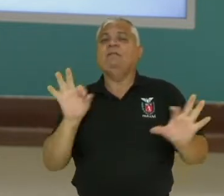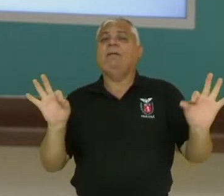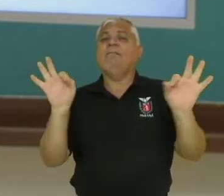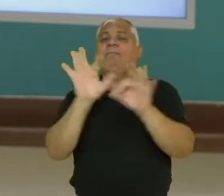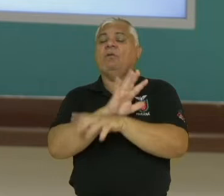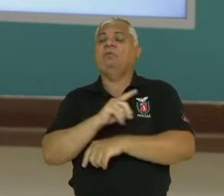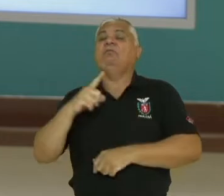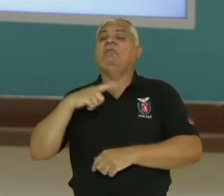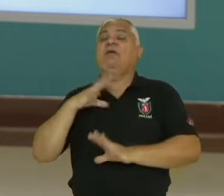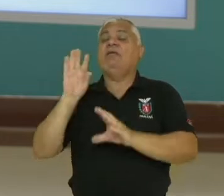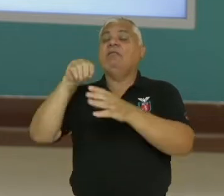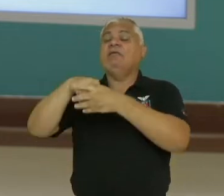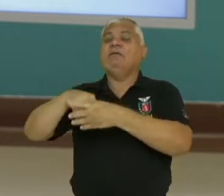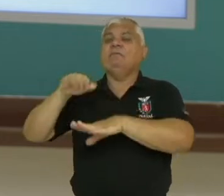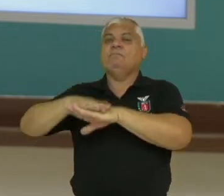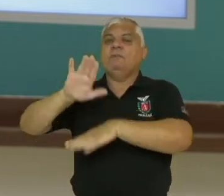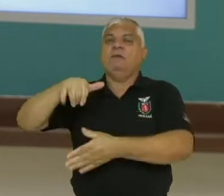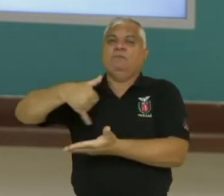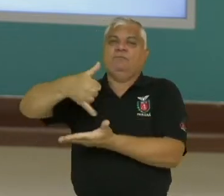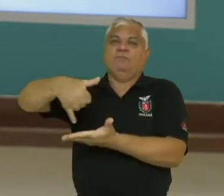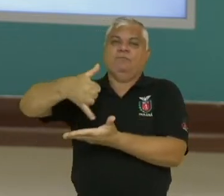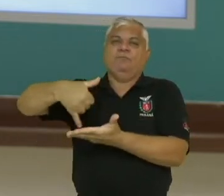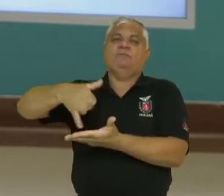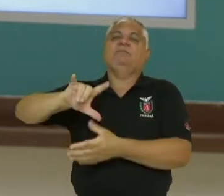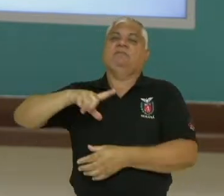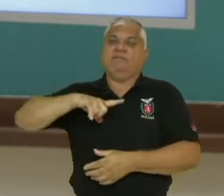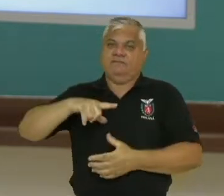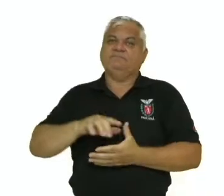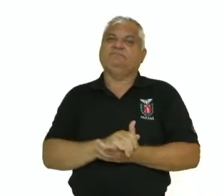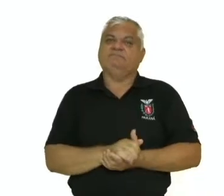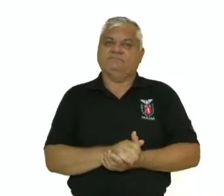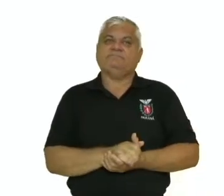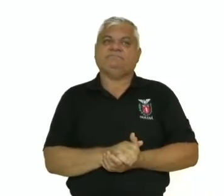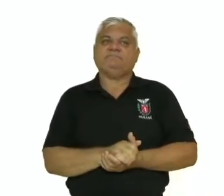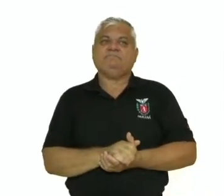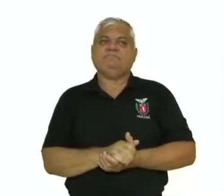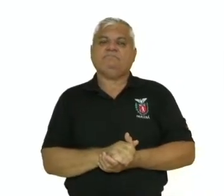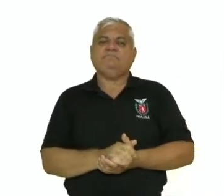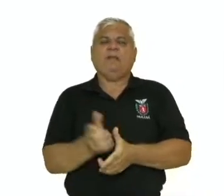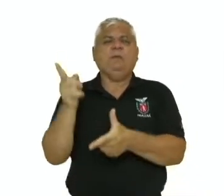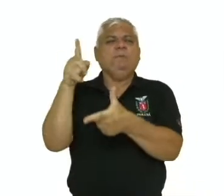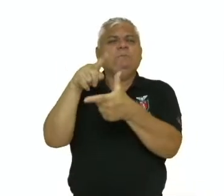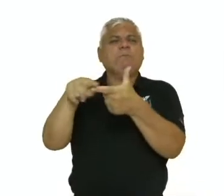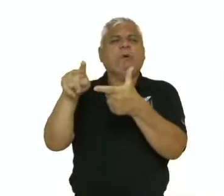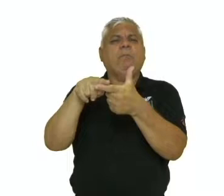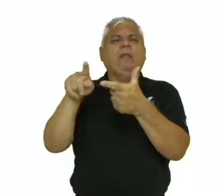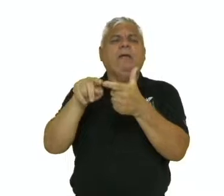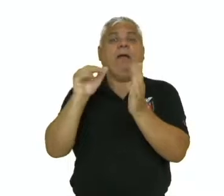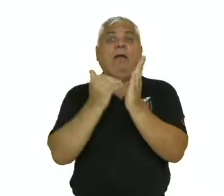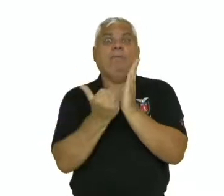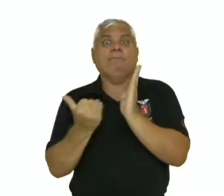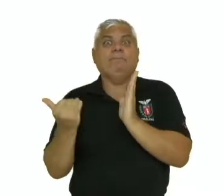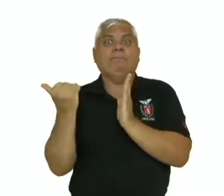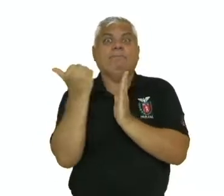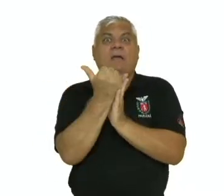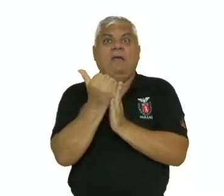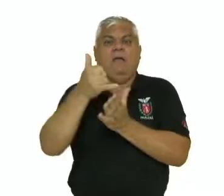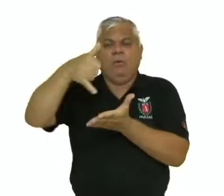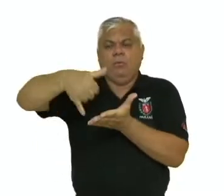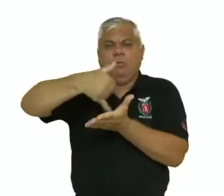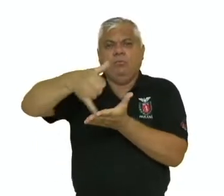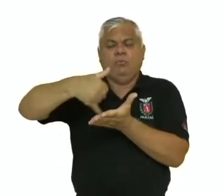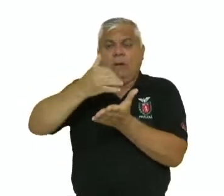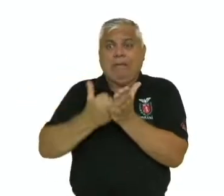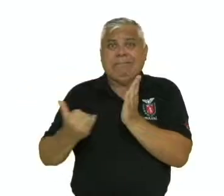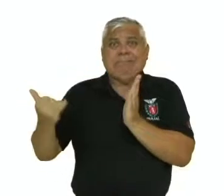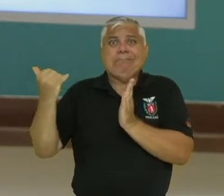grande quantidade de gordura. Continuando a leitura. Quais os problemas do excesso de gordura